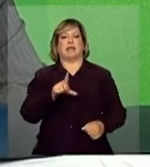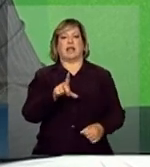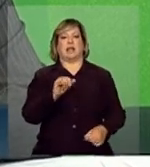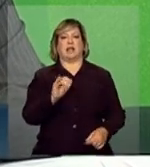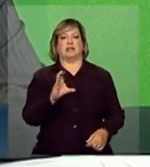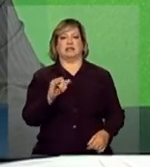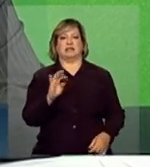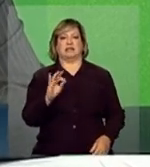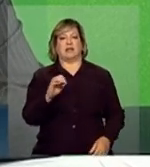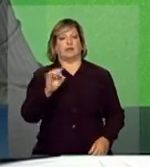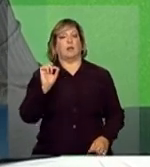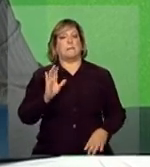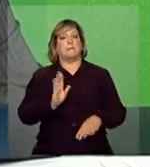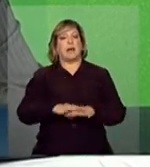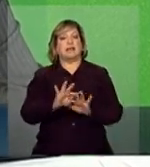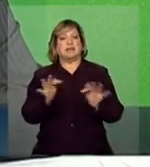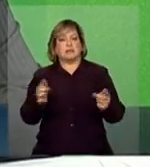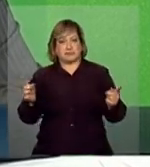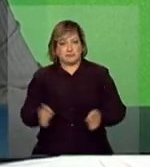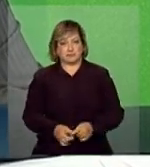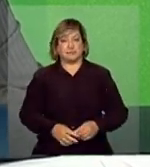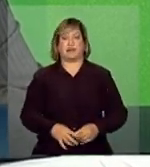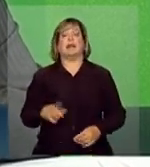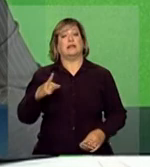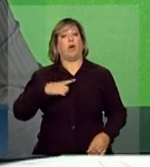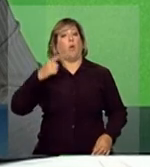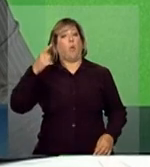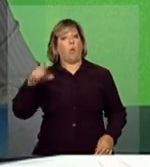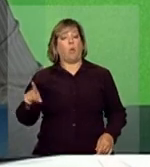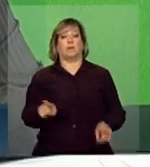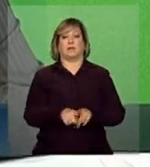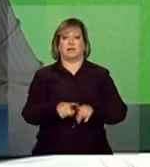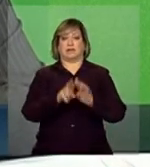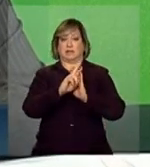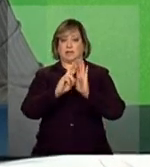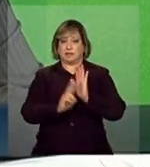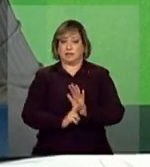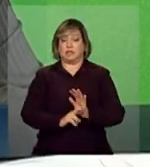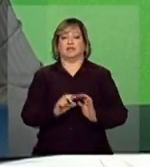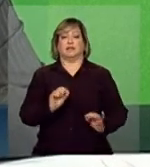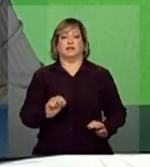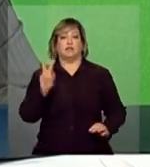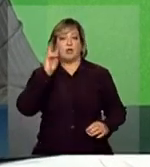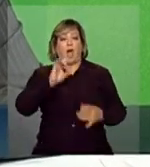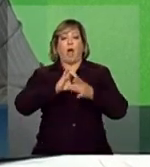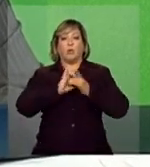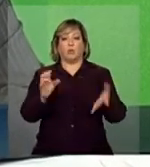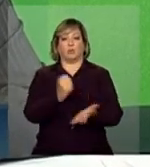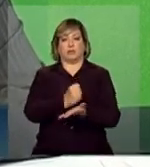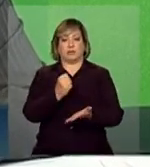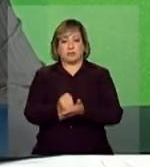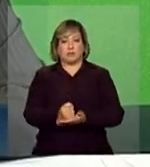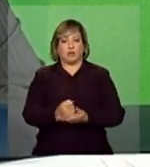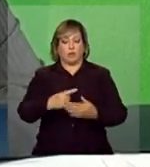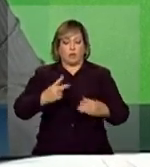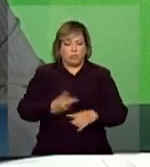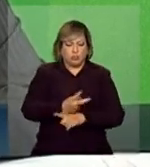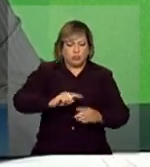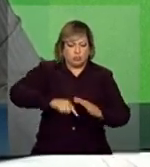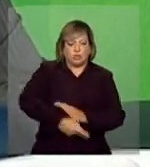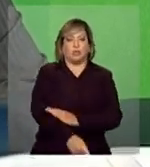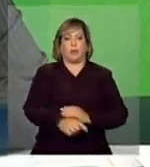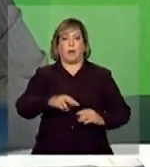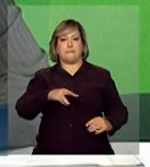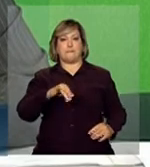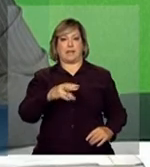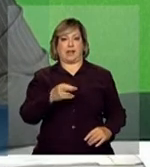mais simplificada. E temos o outro regime, que é o regime da autorização de exploração mineral, que foram para aqueles bens